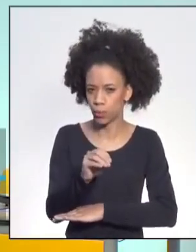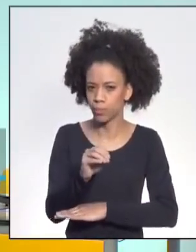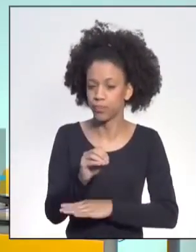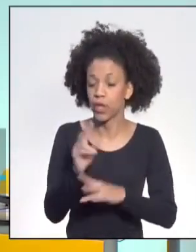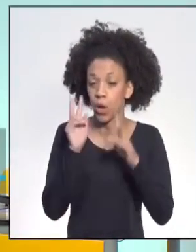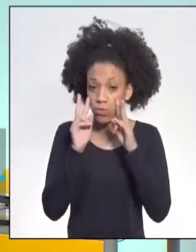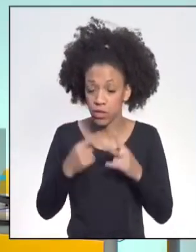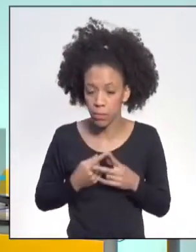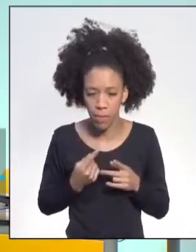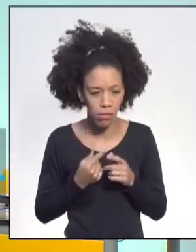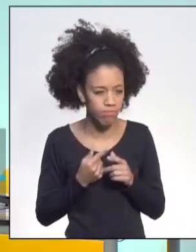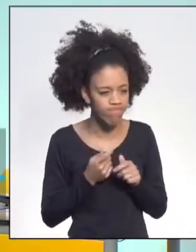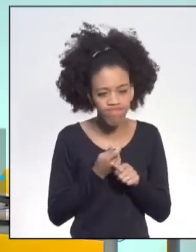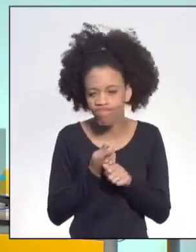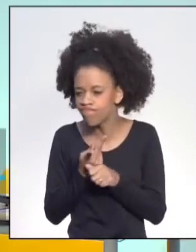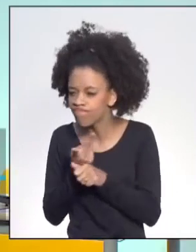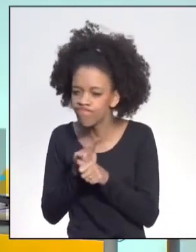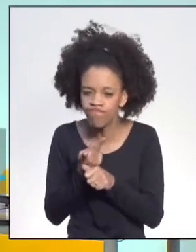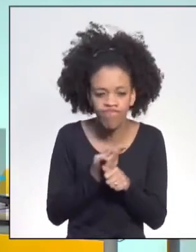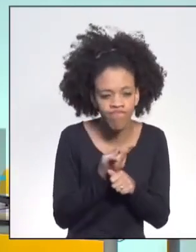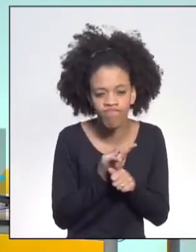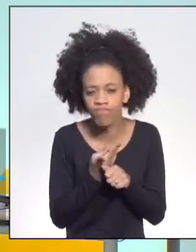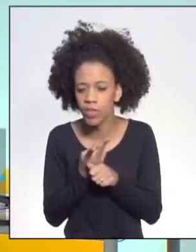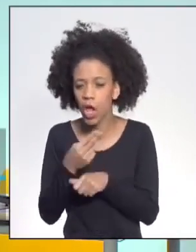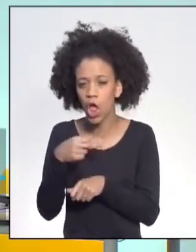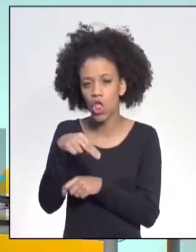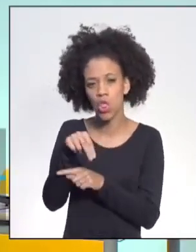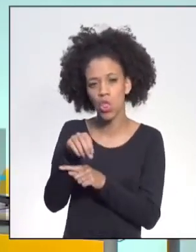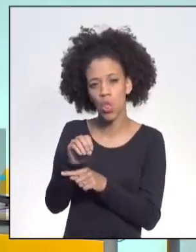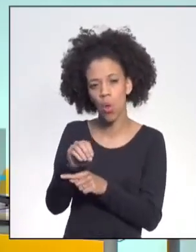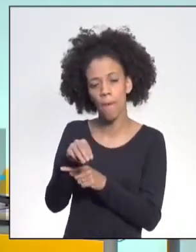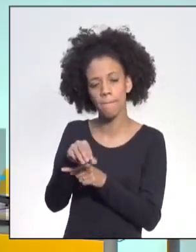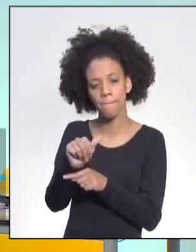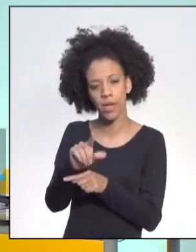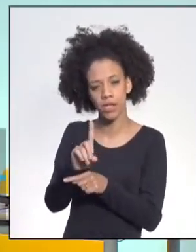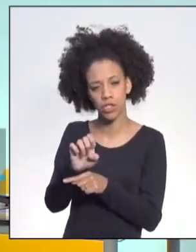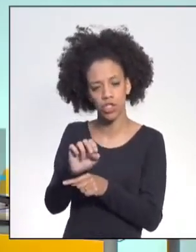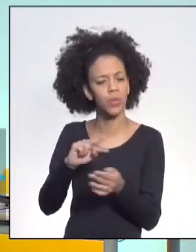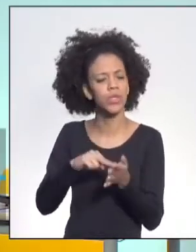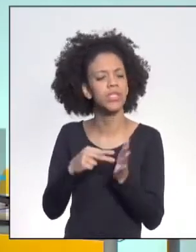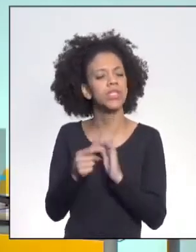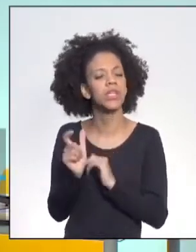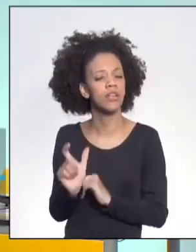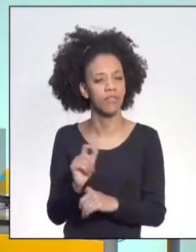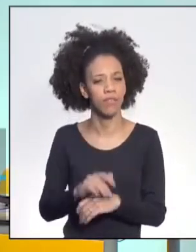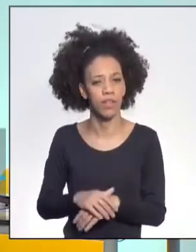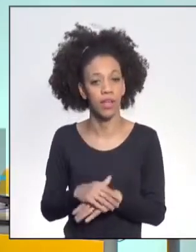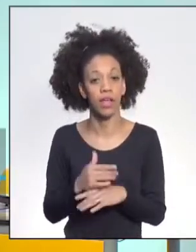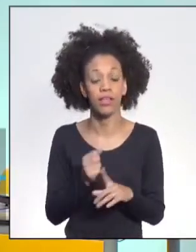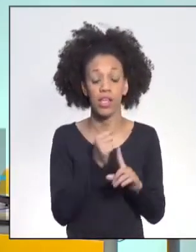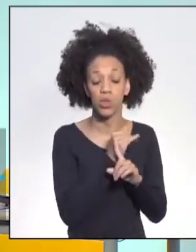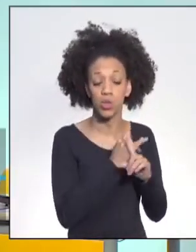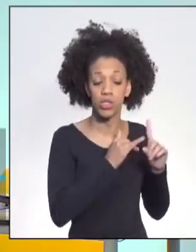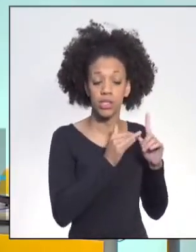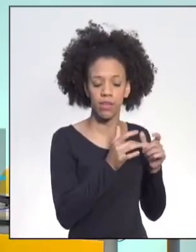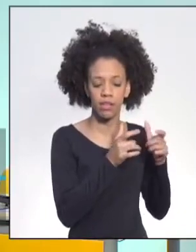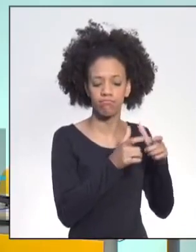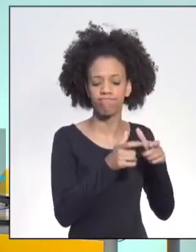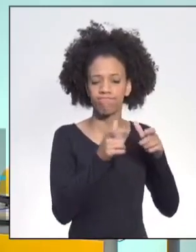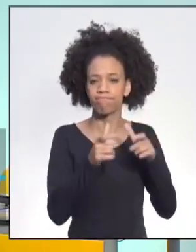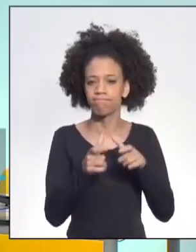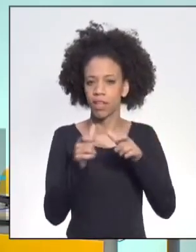caçador-coletor. Tá? Ele ainda é um nômade. Então, o que significa? Que as sociedades elas vão de acordo com